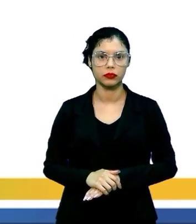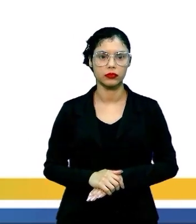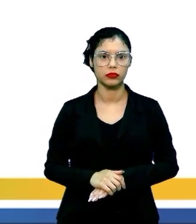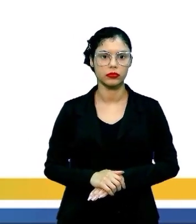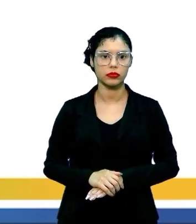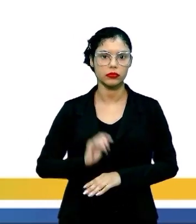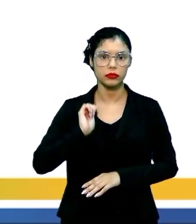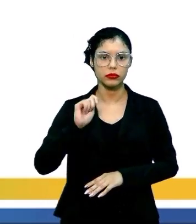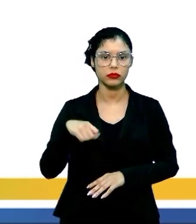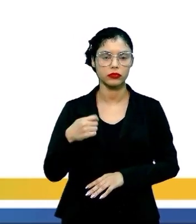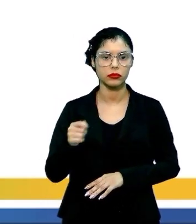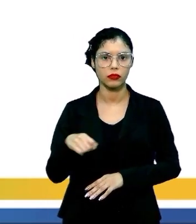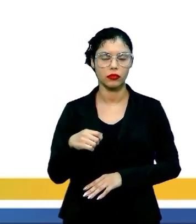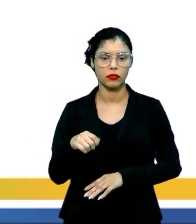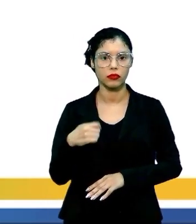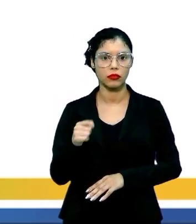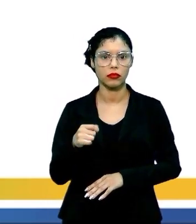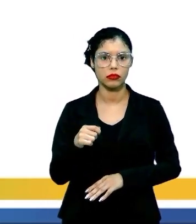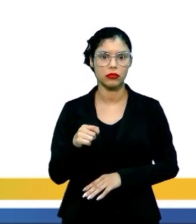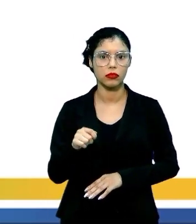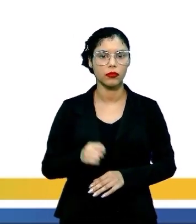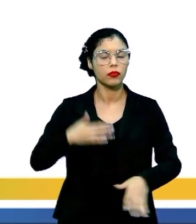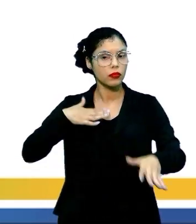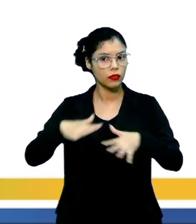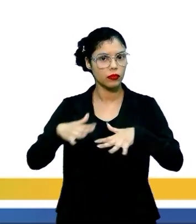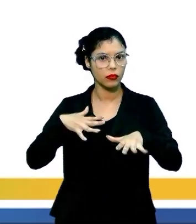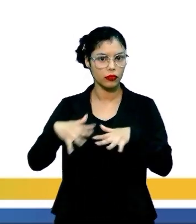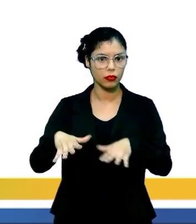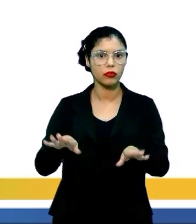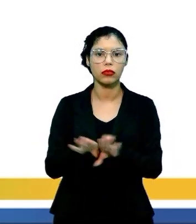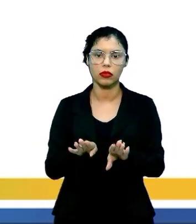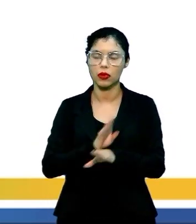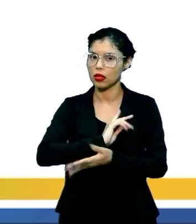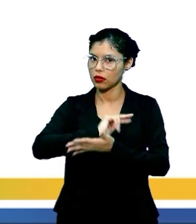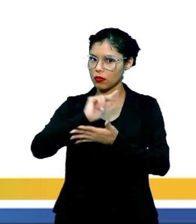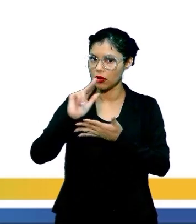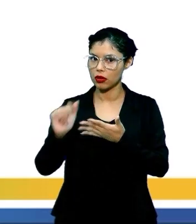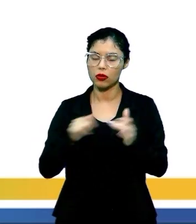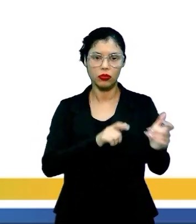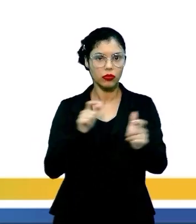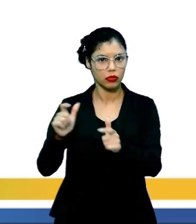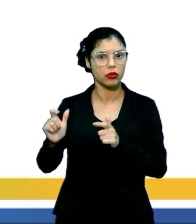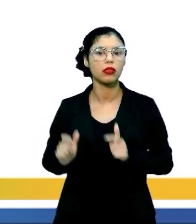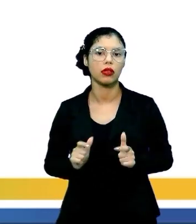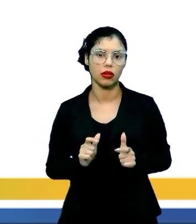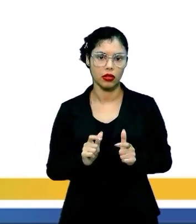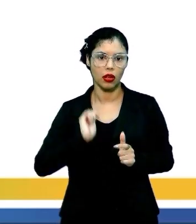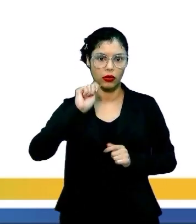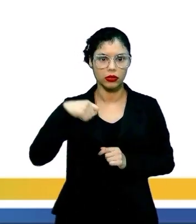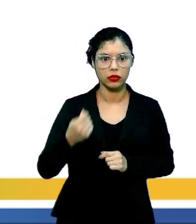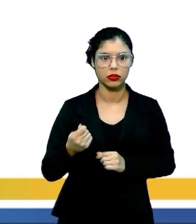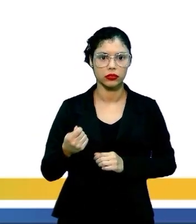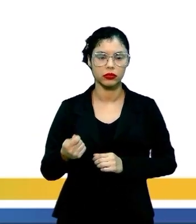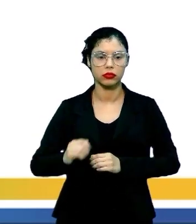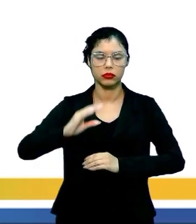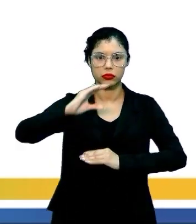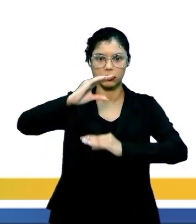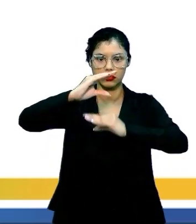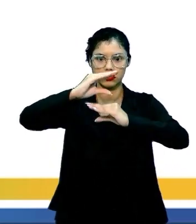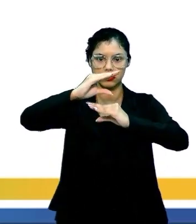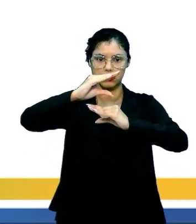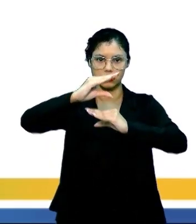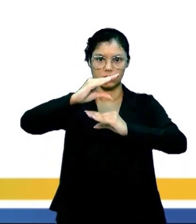O sinal que indica o sentido do movimento da variação de espaço é o sinal de maior ou